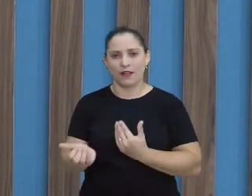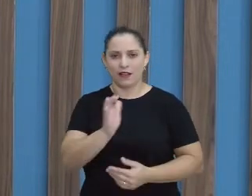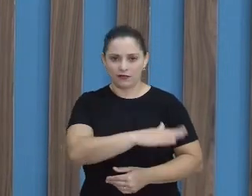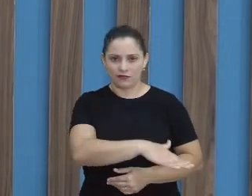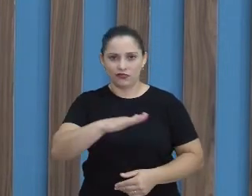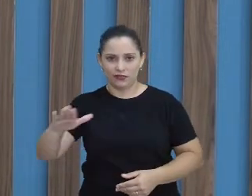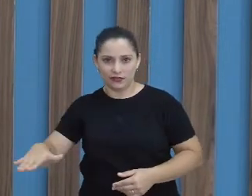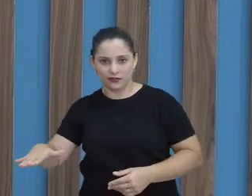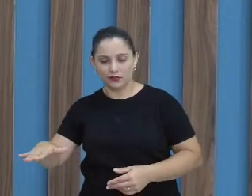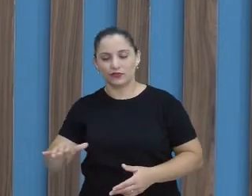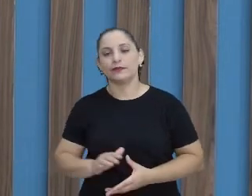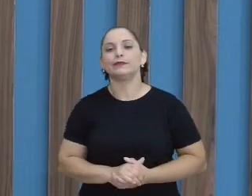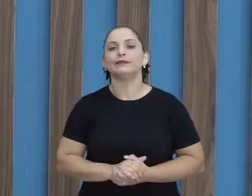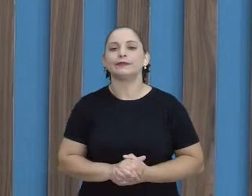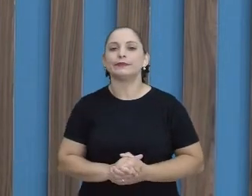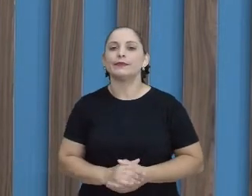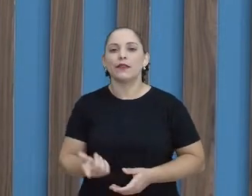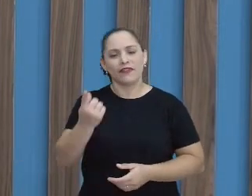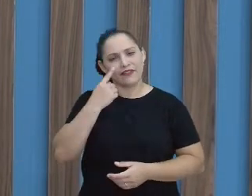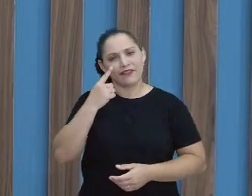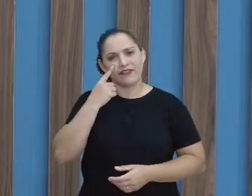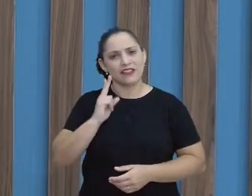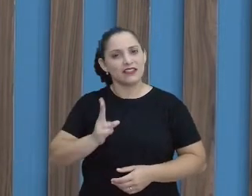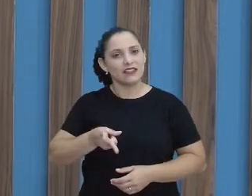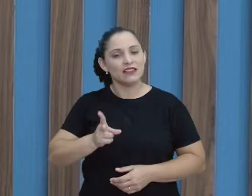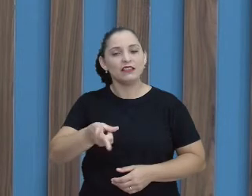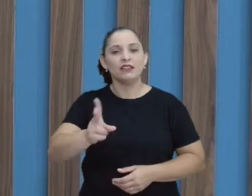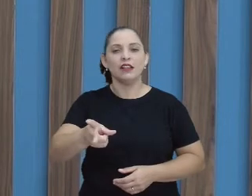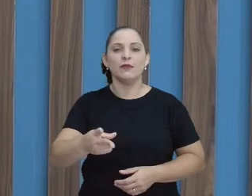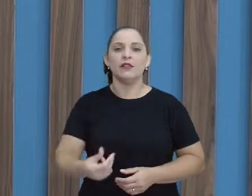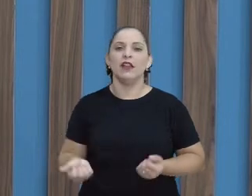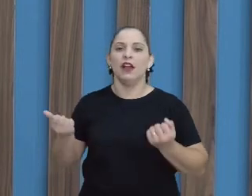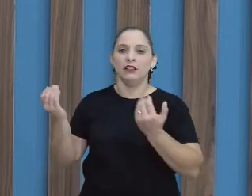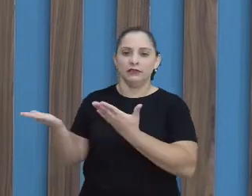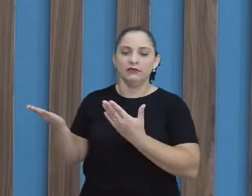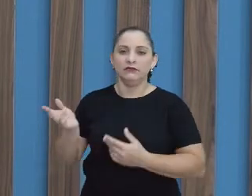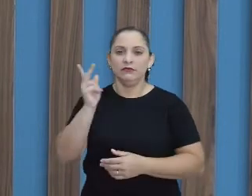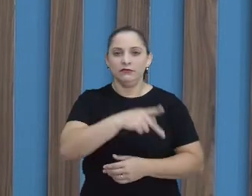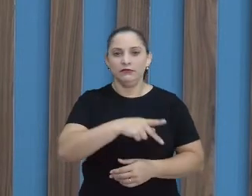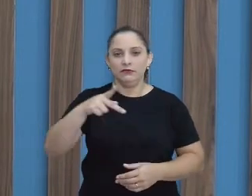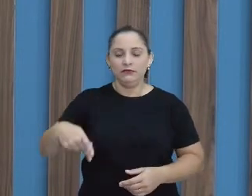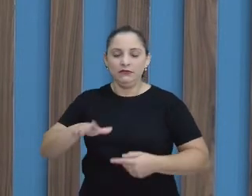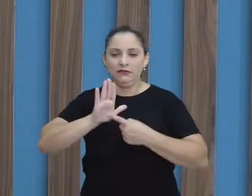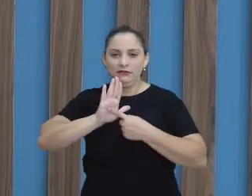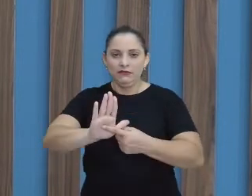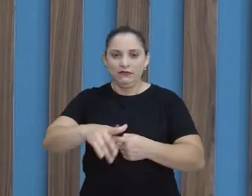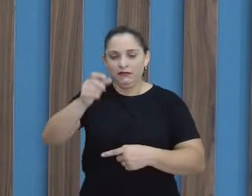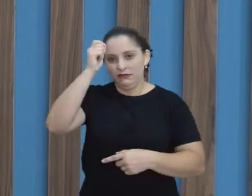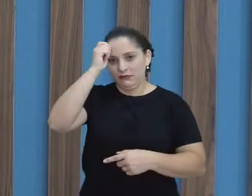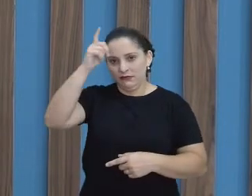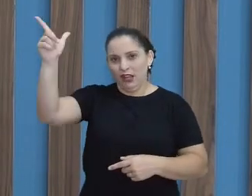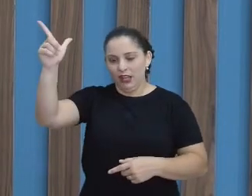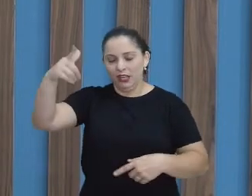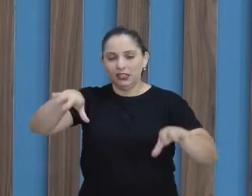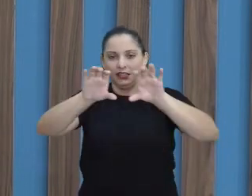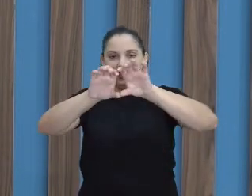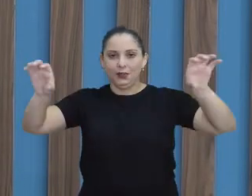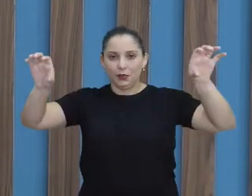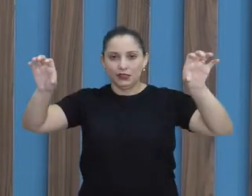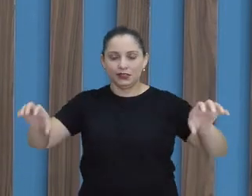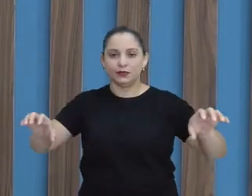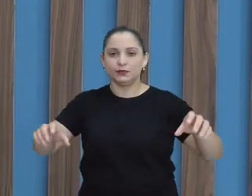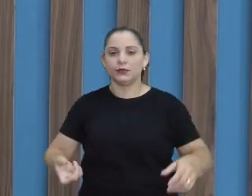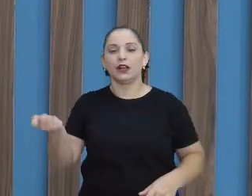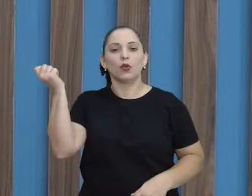vai ver bastante essas situações e Tiago vai mostrar aí bem do iniciozinho essa ideia de equação para que você